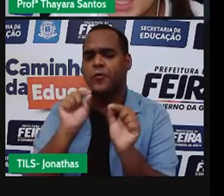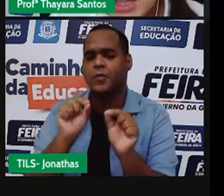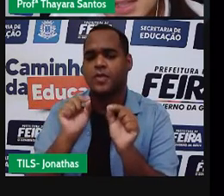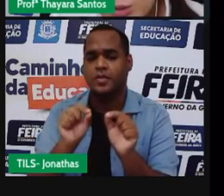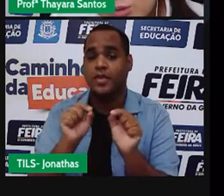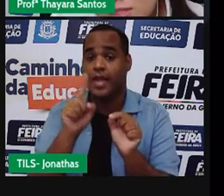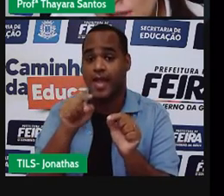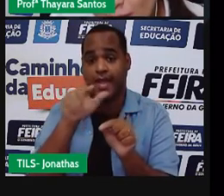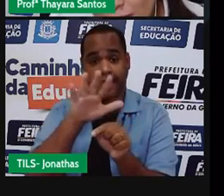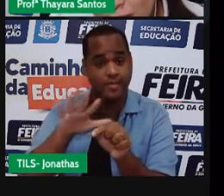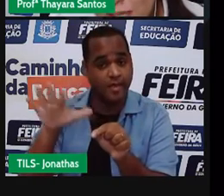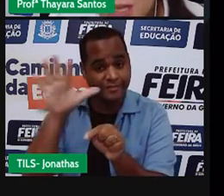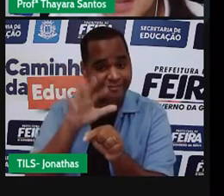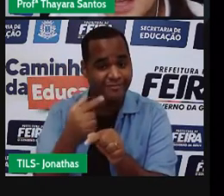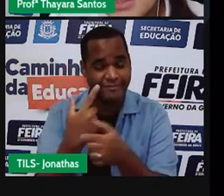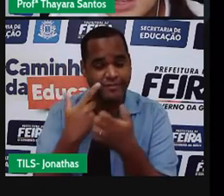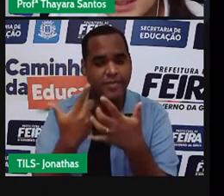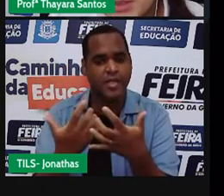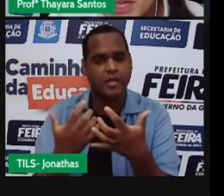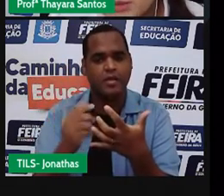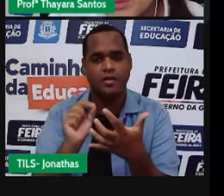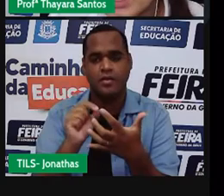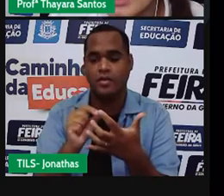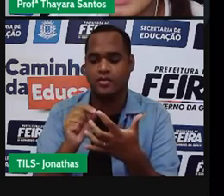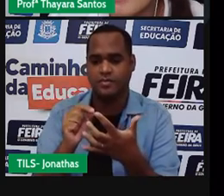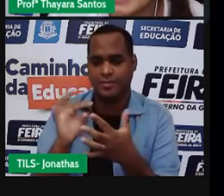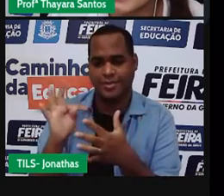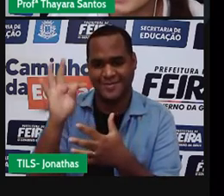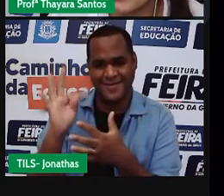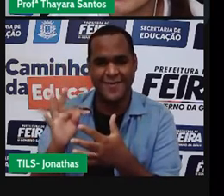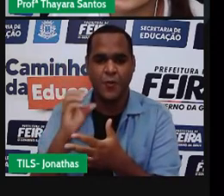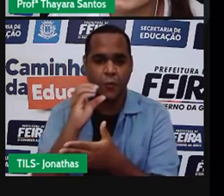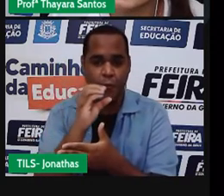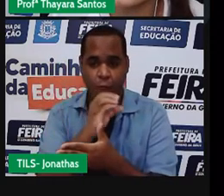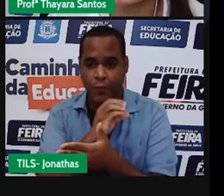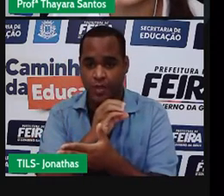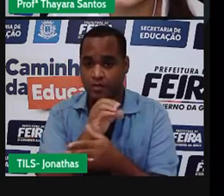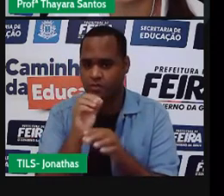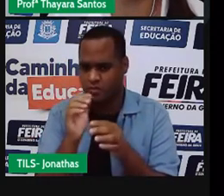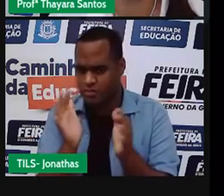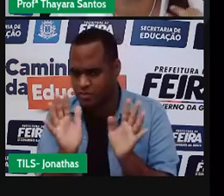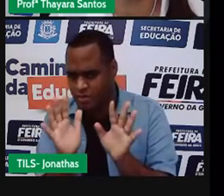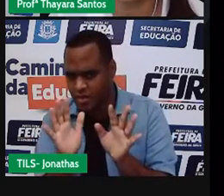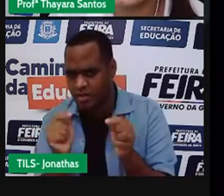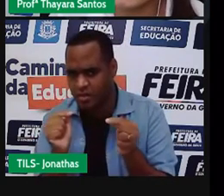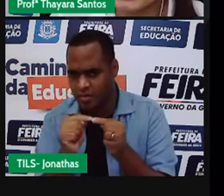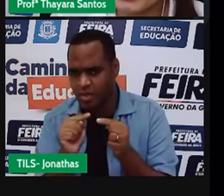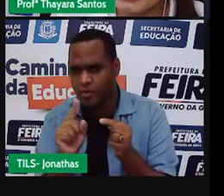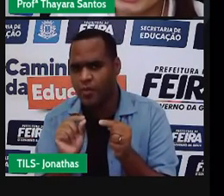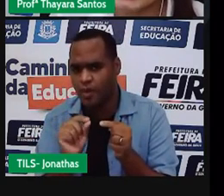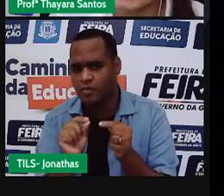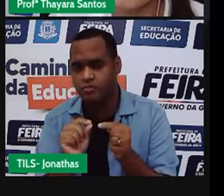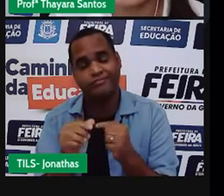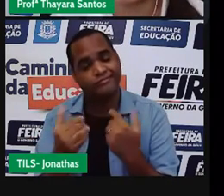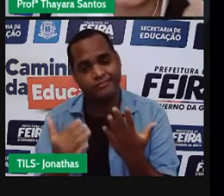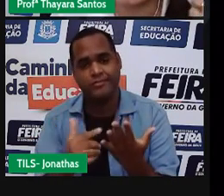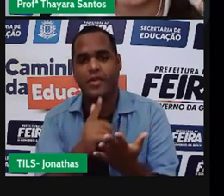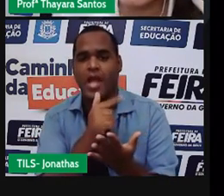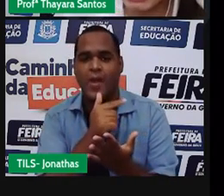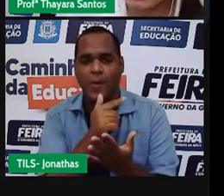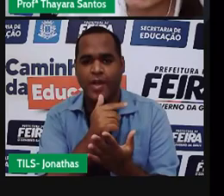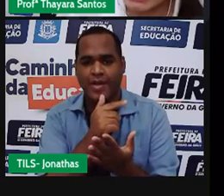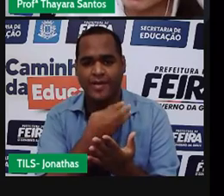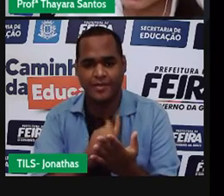gente que nessa condição aqui nessa temperatura a matéria encontra-se no estado líquido Então